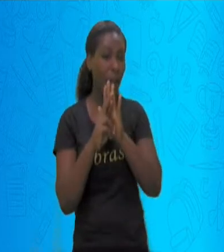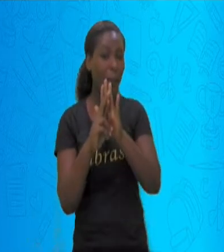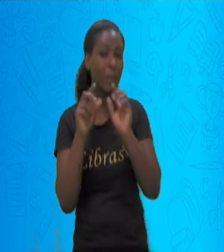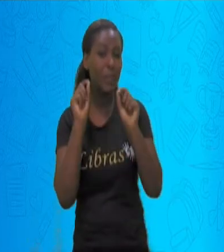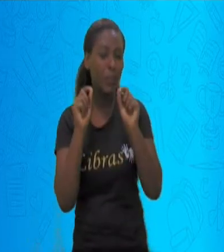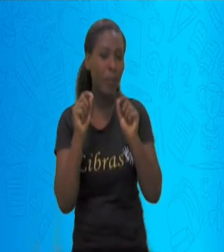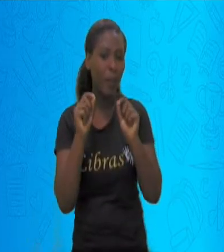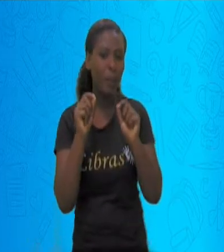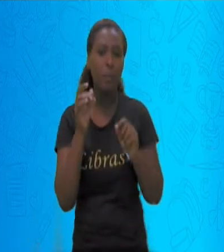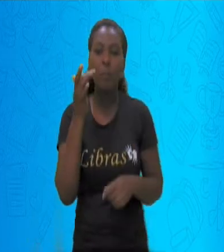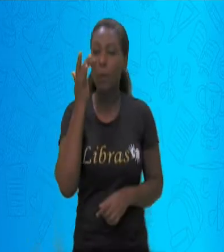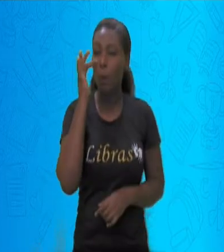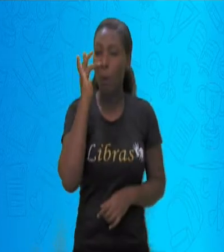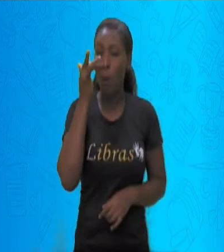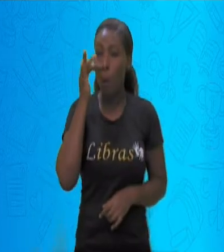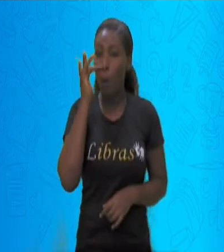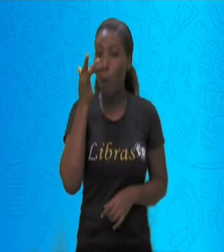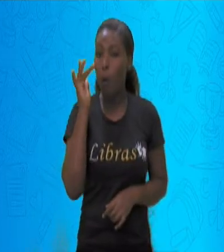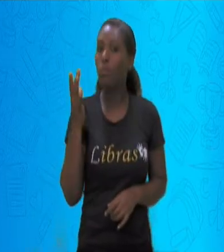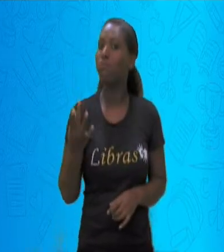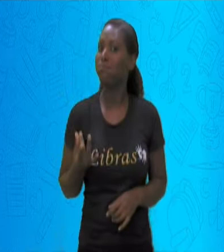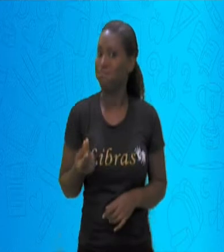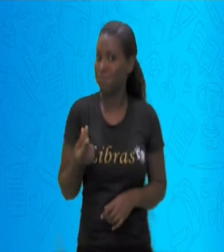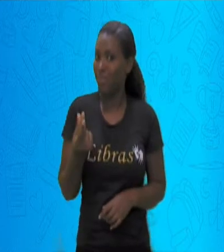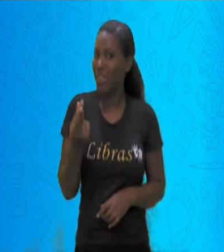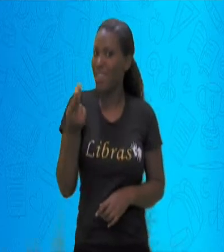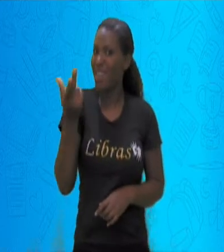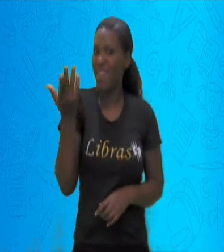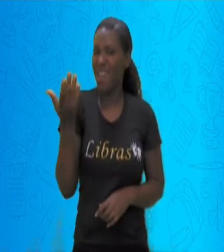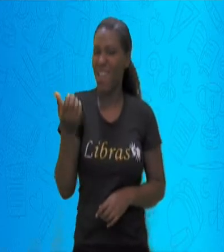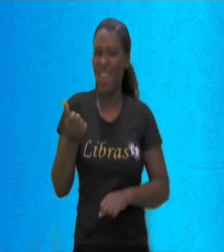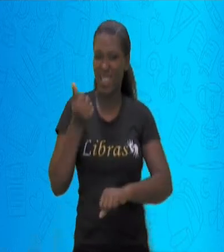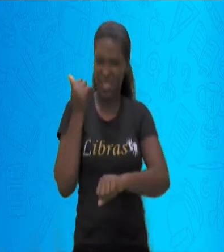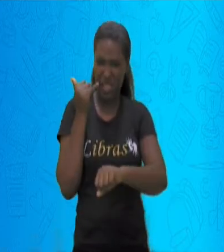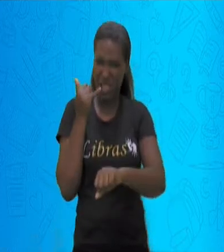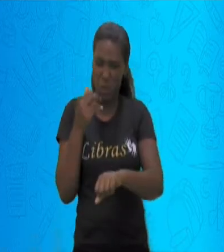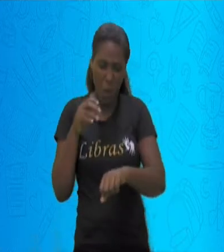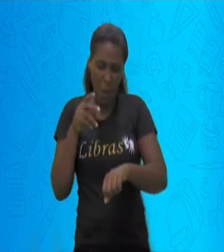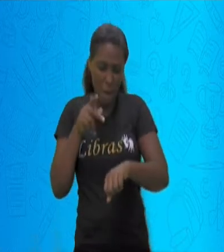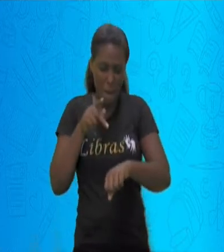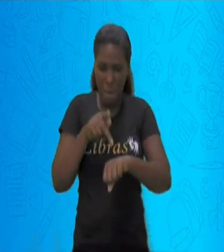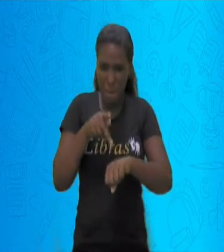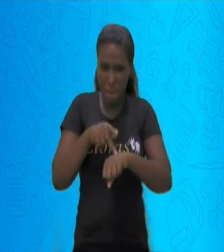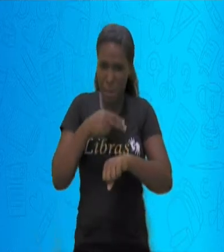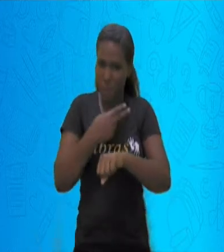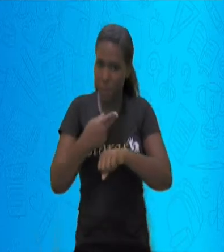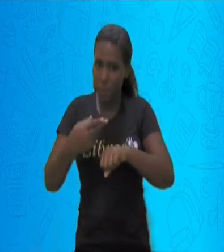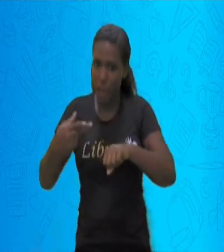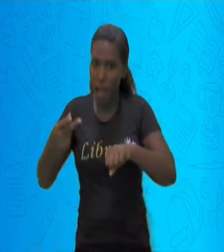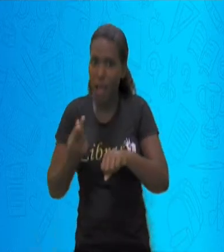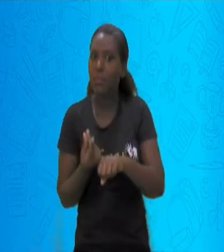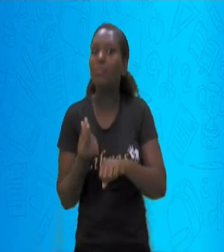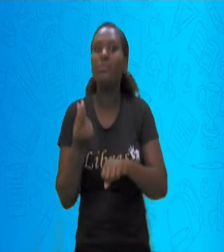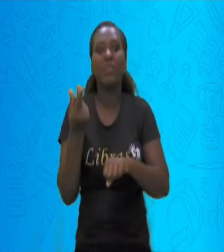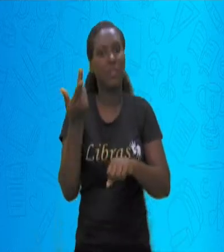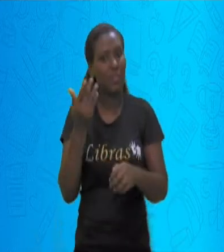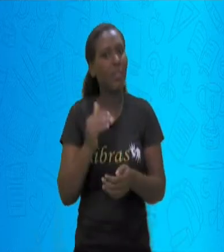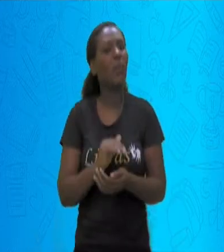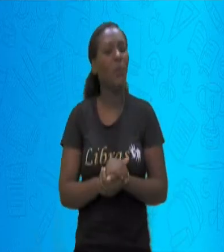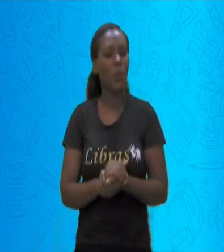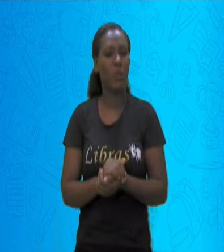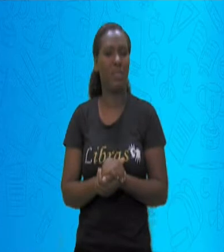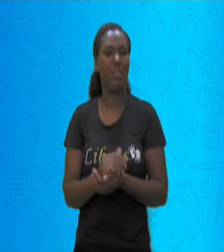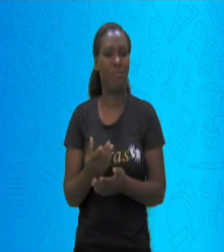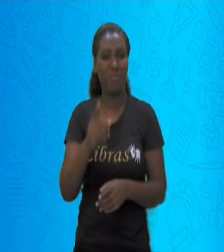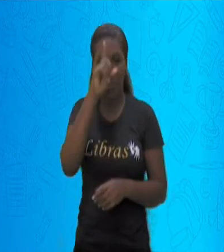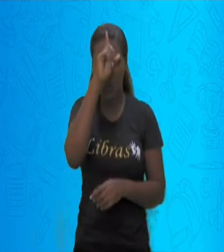em minerais, rico em pedras preciosas. E esse amarelo representa